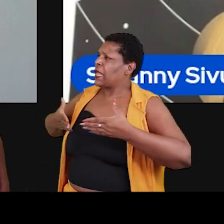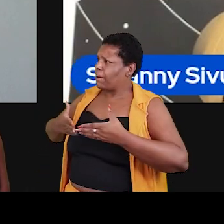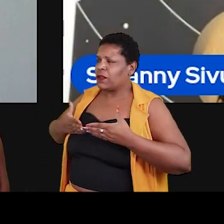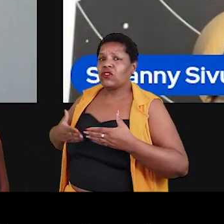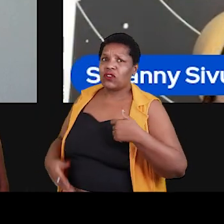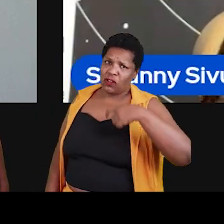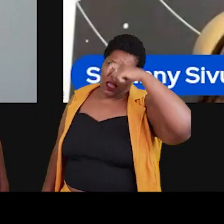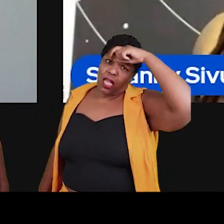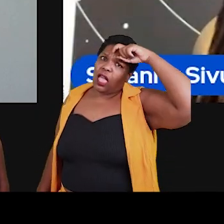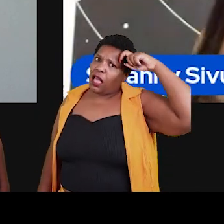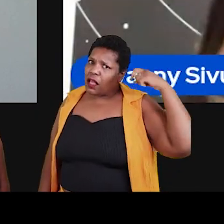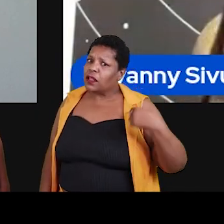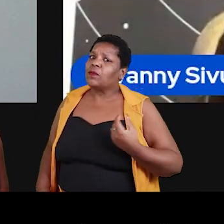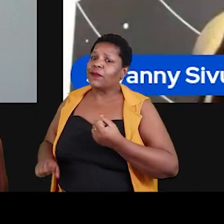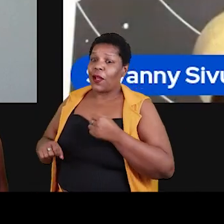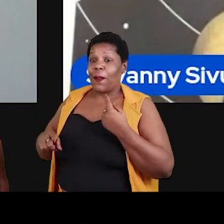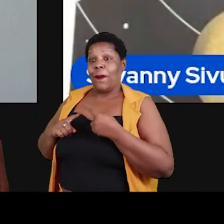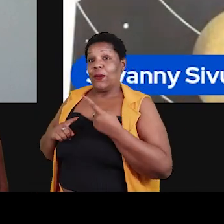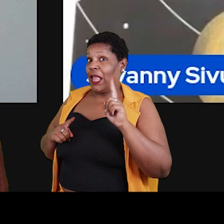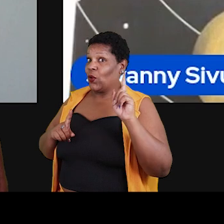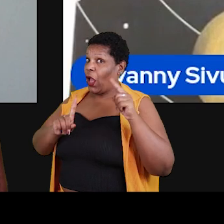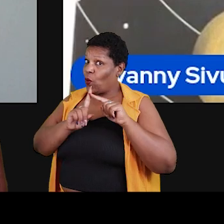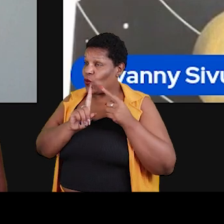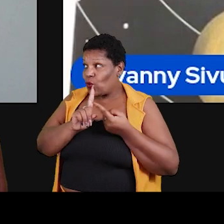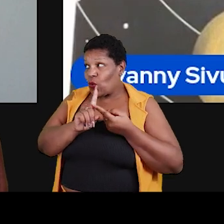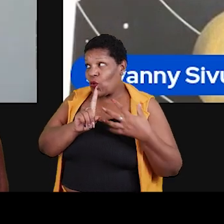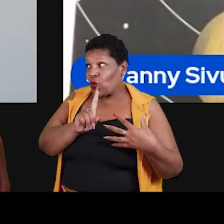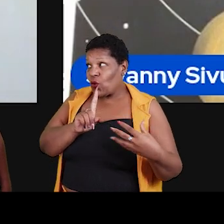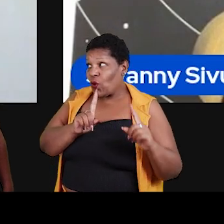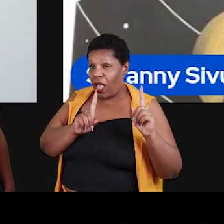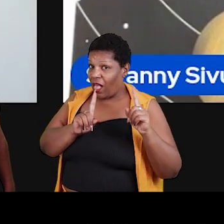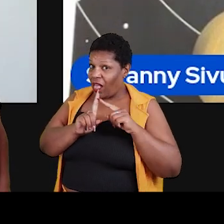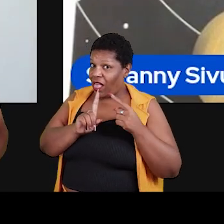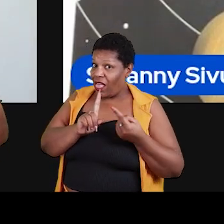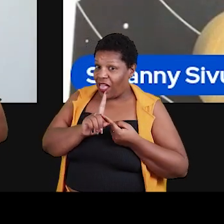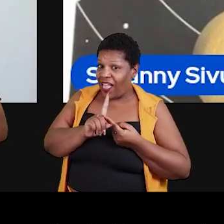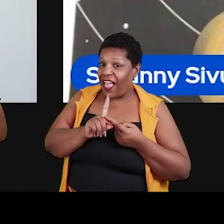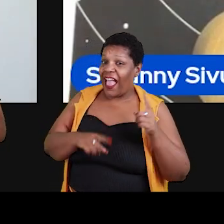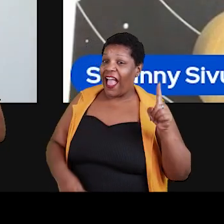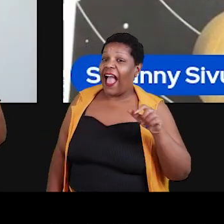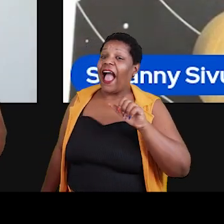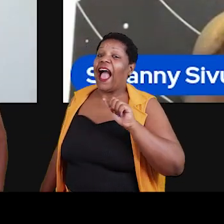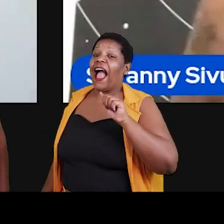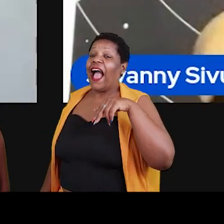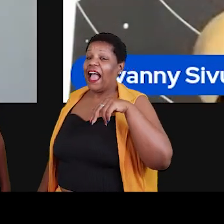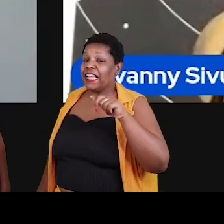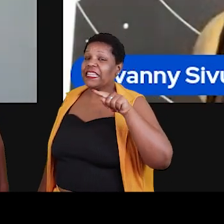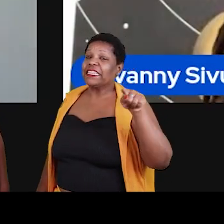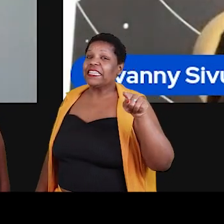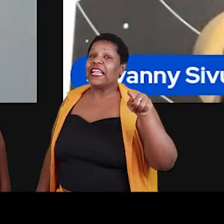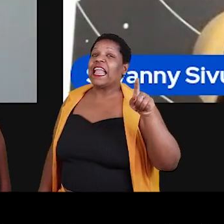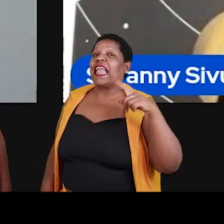demanda muito grande. Isso porque eu não gerei ele, né? Então a demanda da Ana, assim, é o dobro